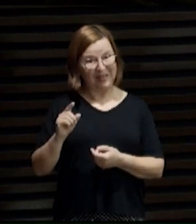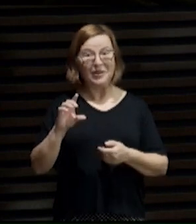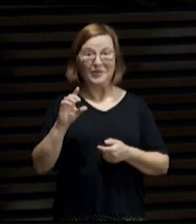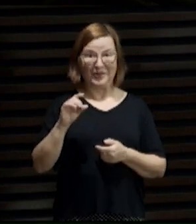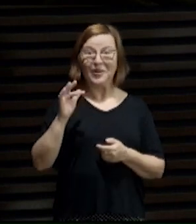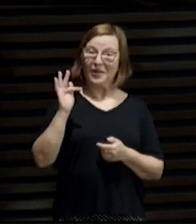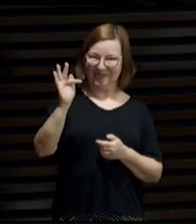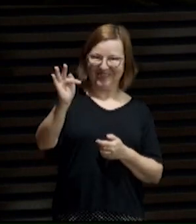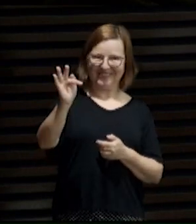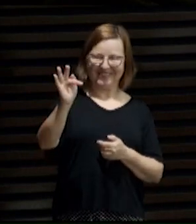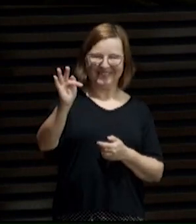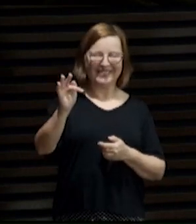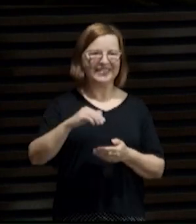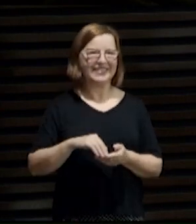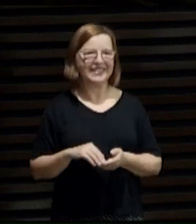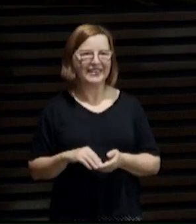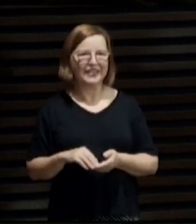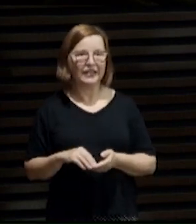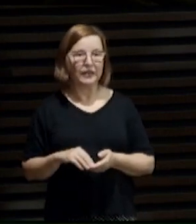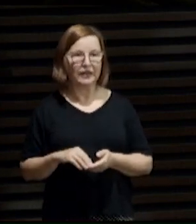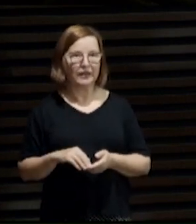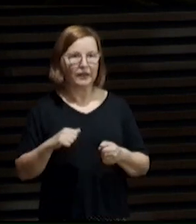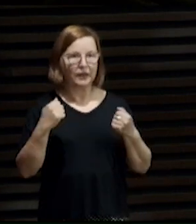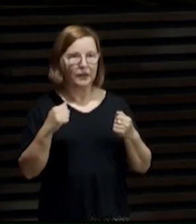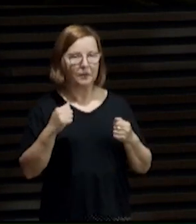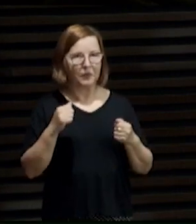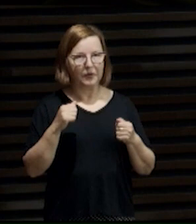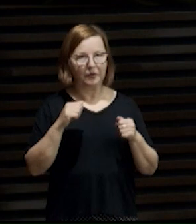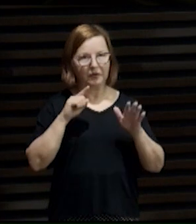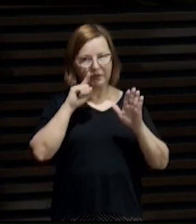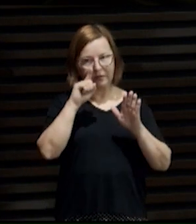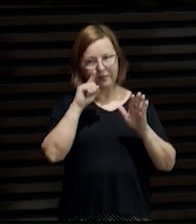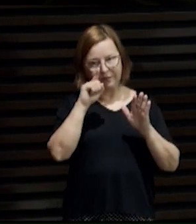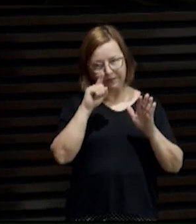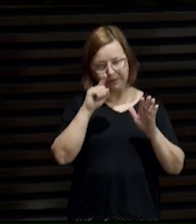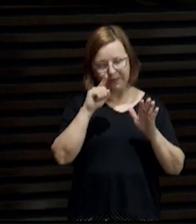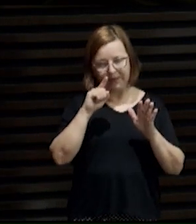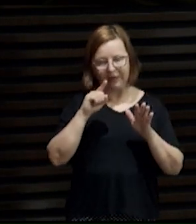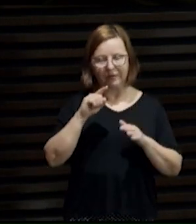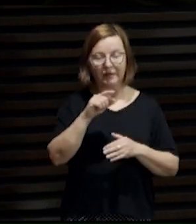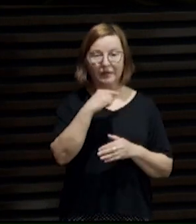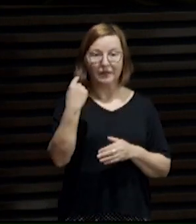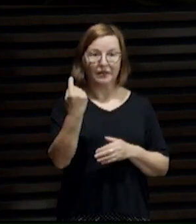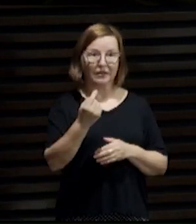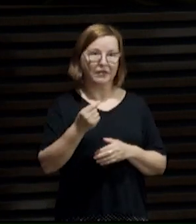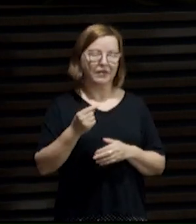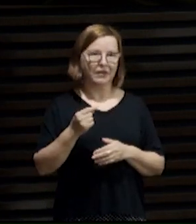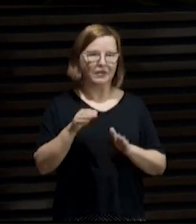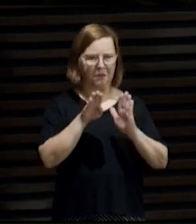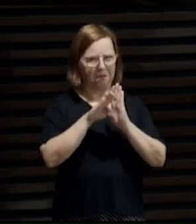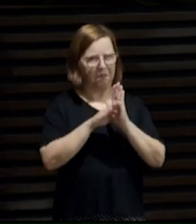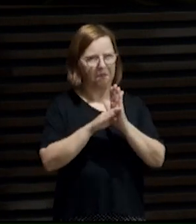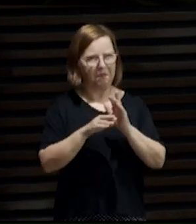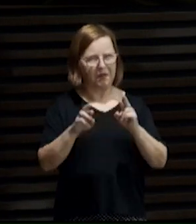futura. E nós temos que ter cuidado e regular bem as nossas expectativas, para que nós não pensemos que